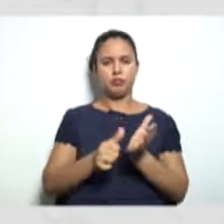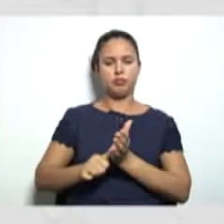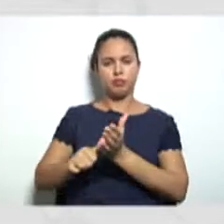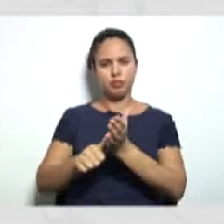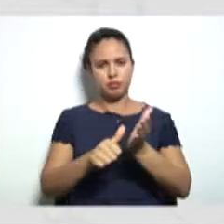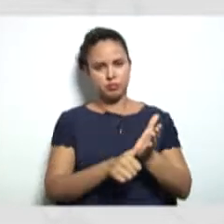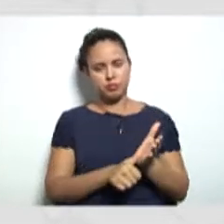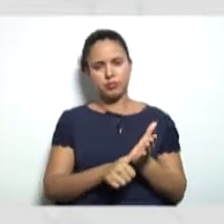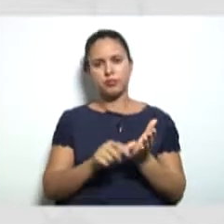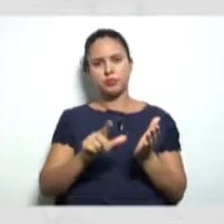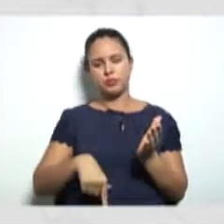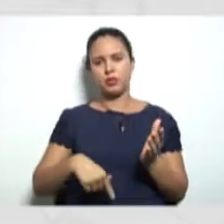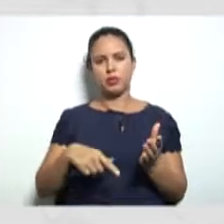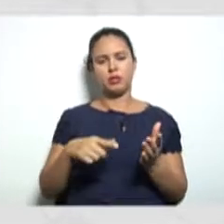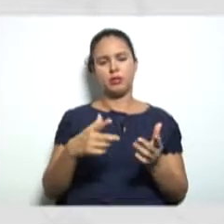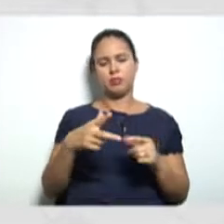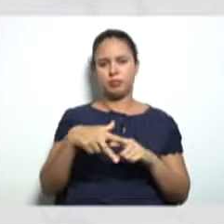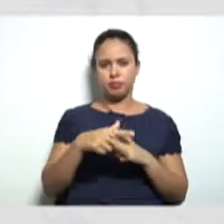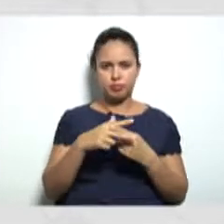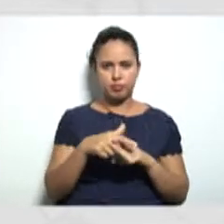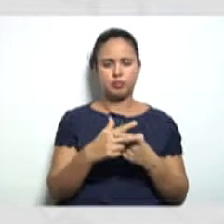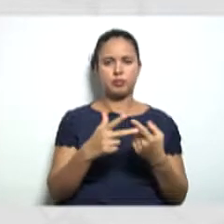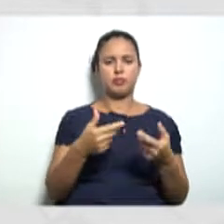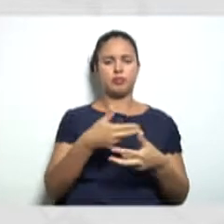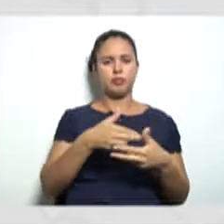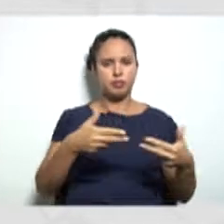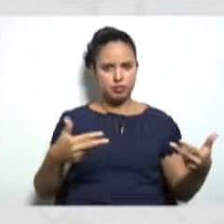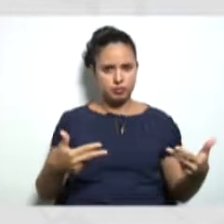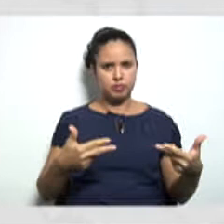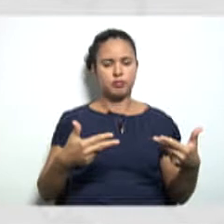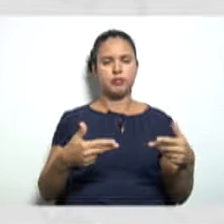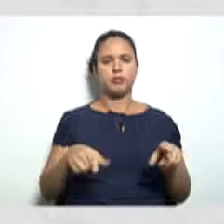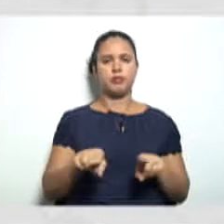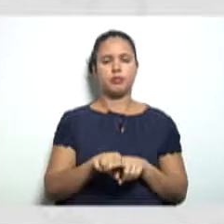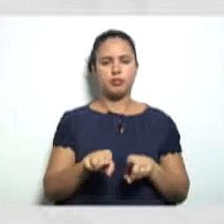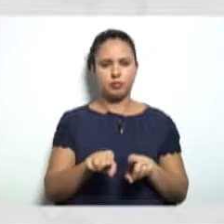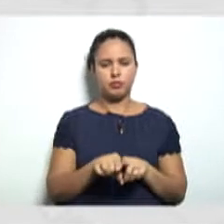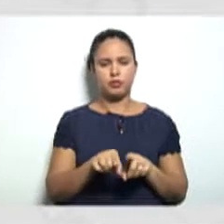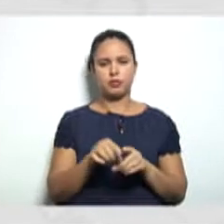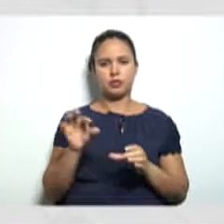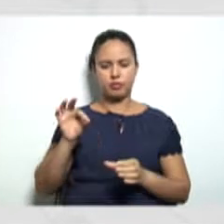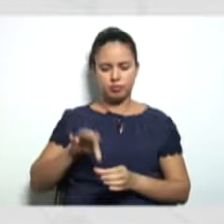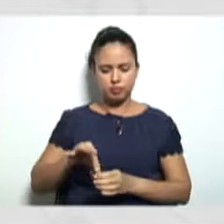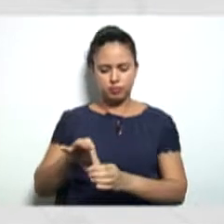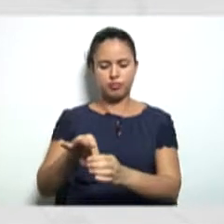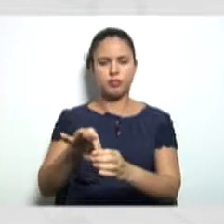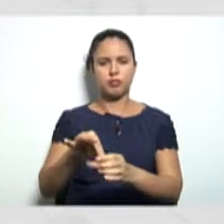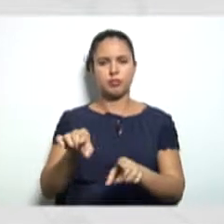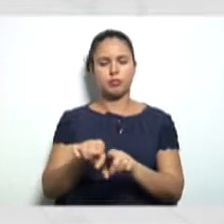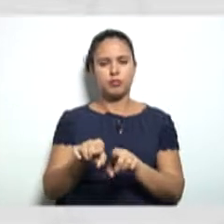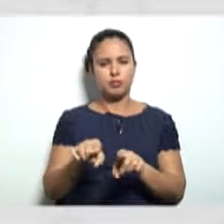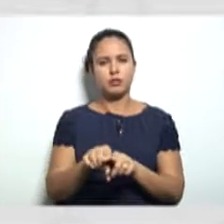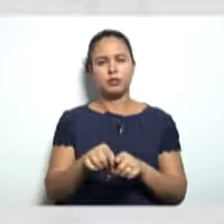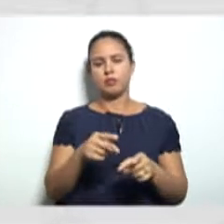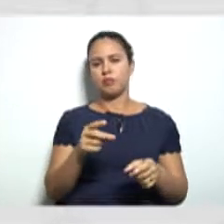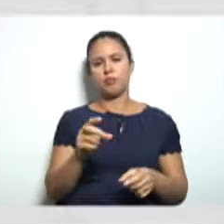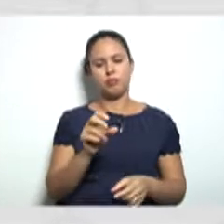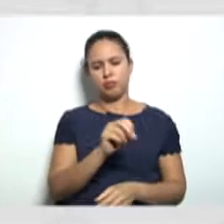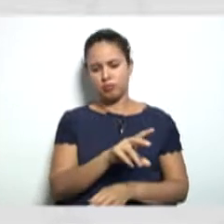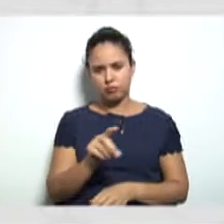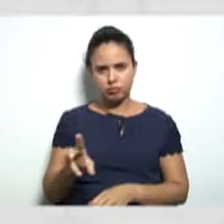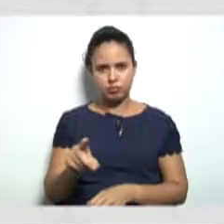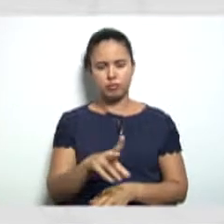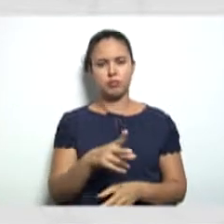em insumos de produção, a gente está falando de máquinas e equipamentos. Também estamos falando de sementes, de defensivos, de